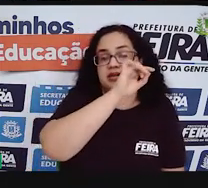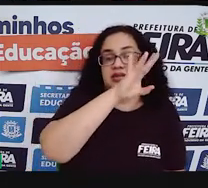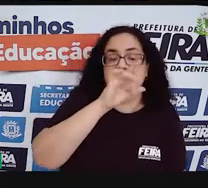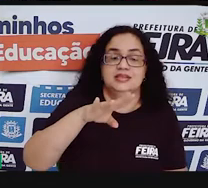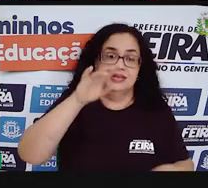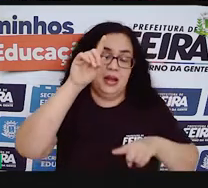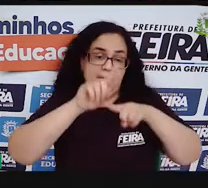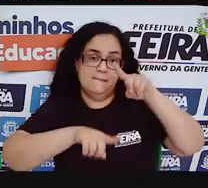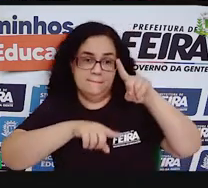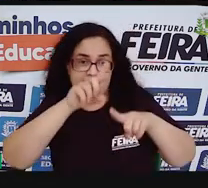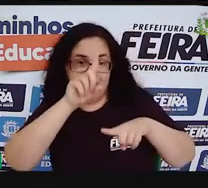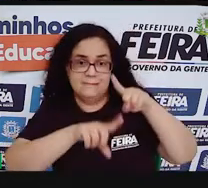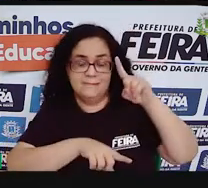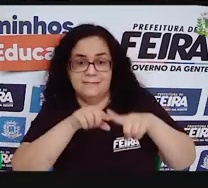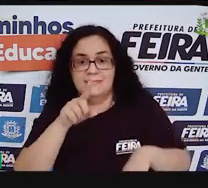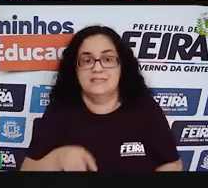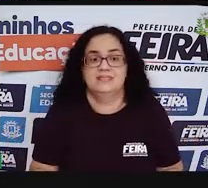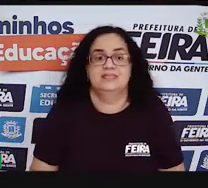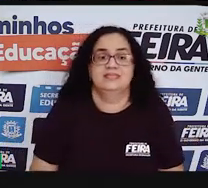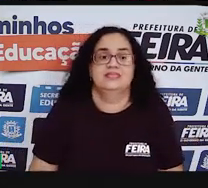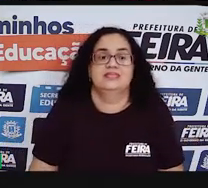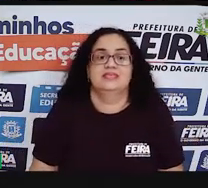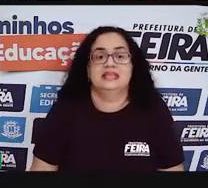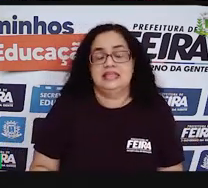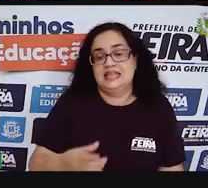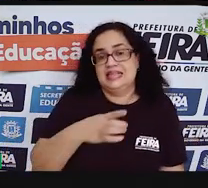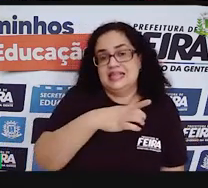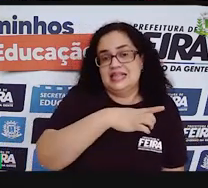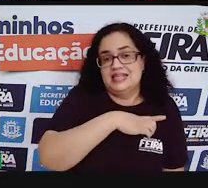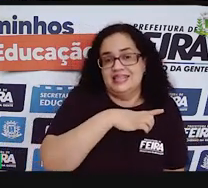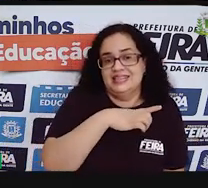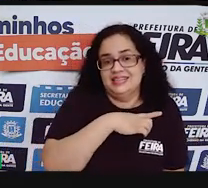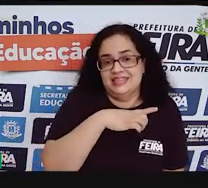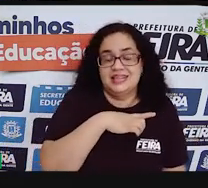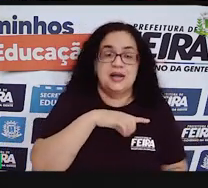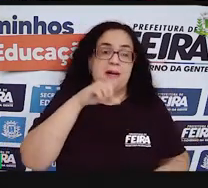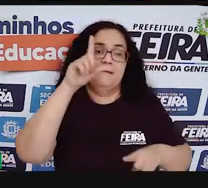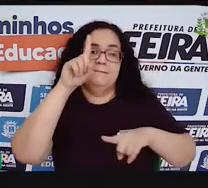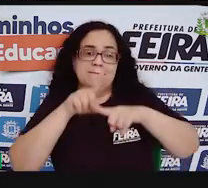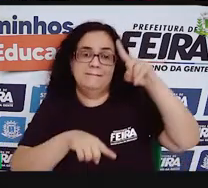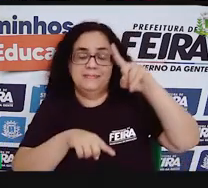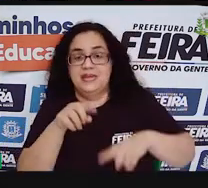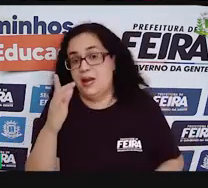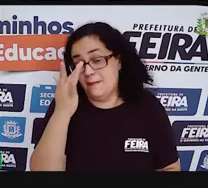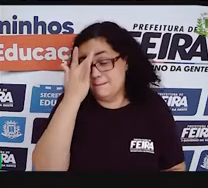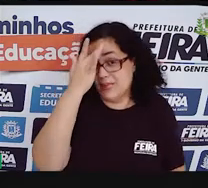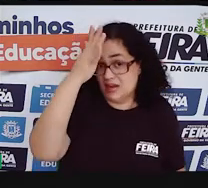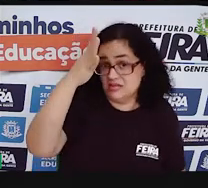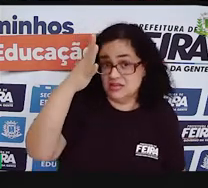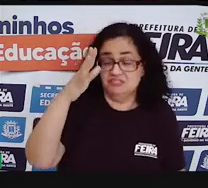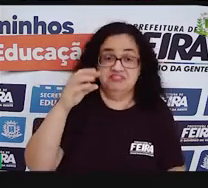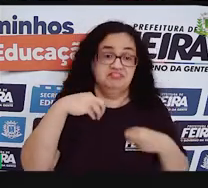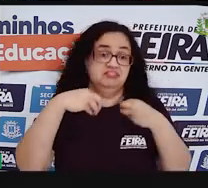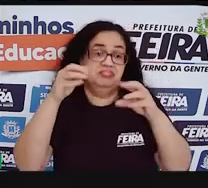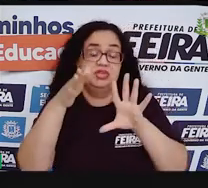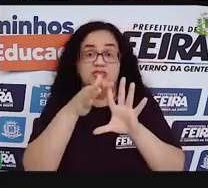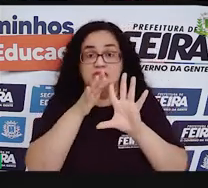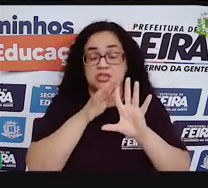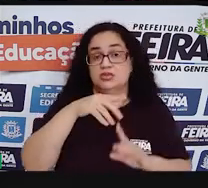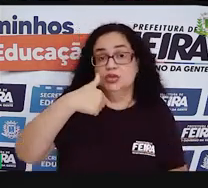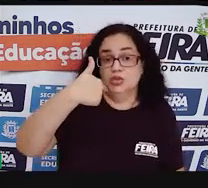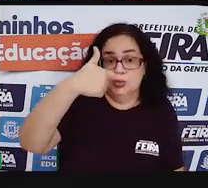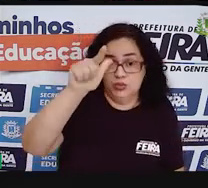tipo de material, porque vão existir aí materiais mais flexíveis do que